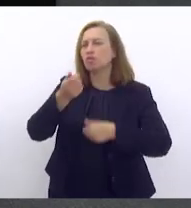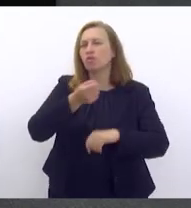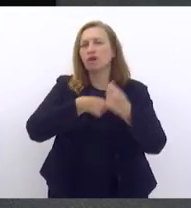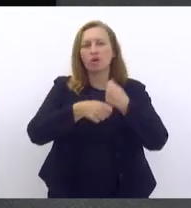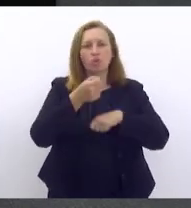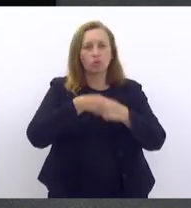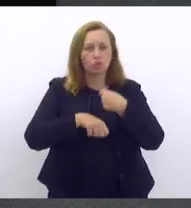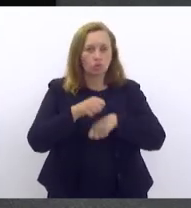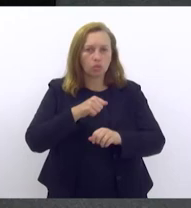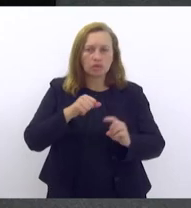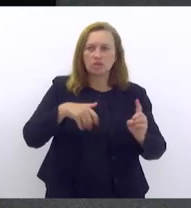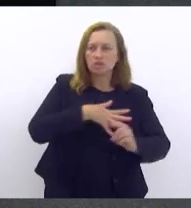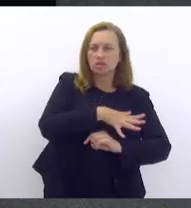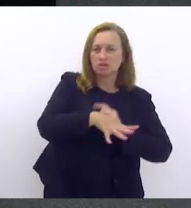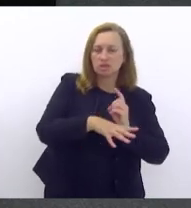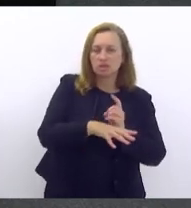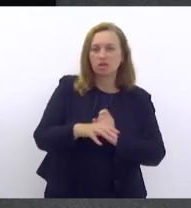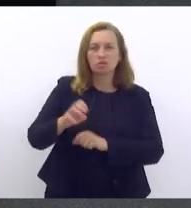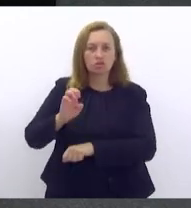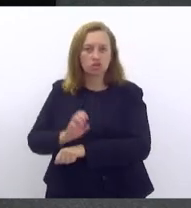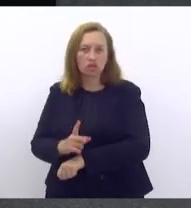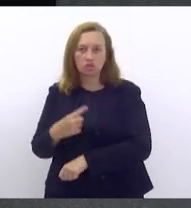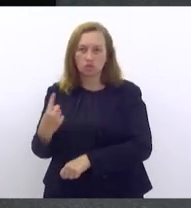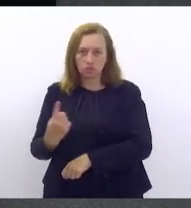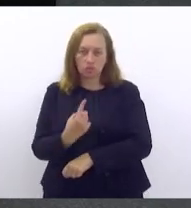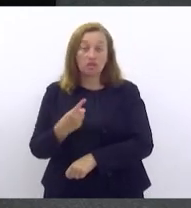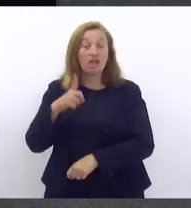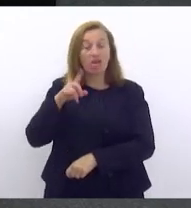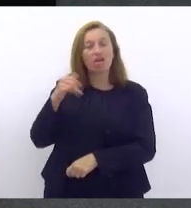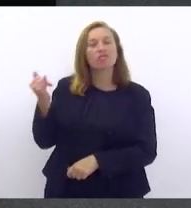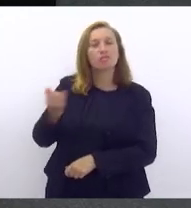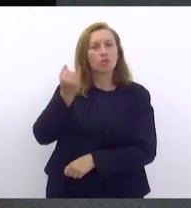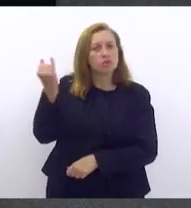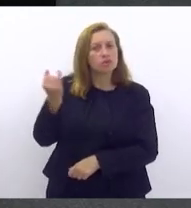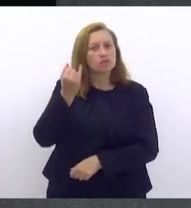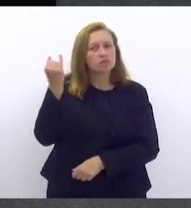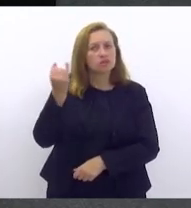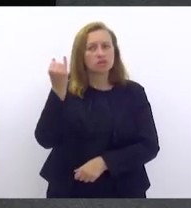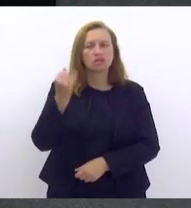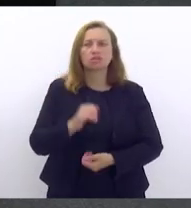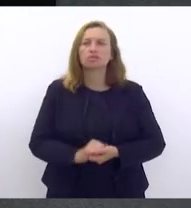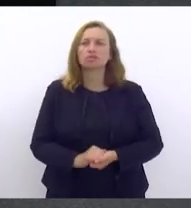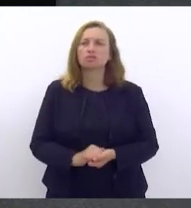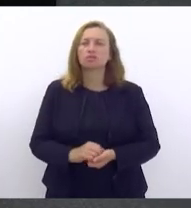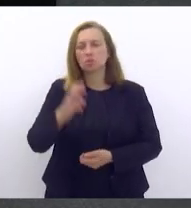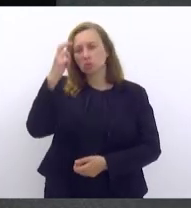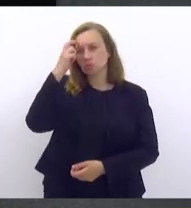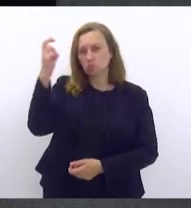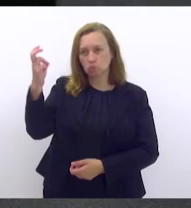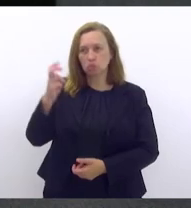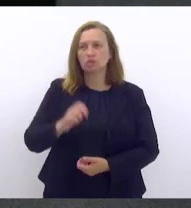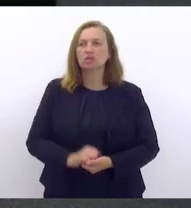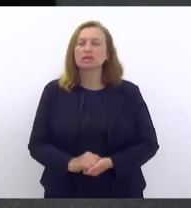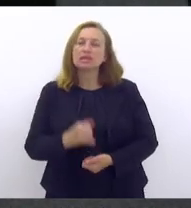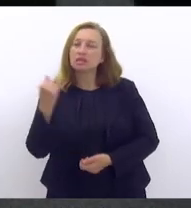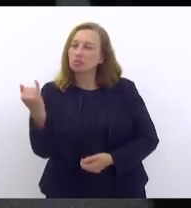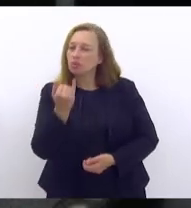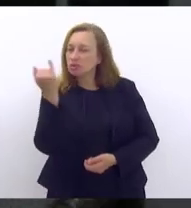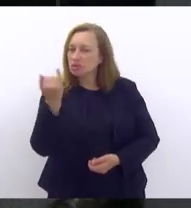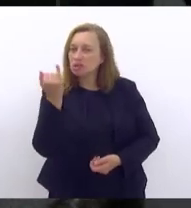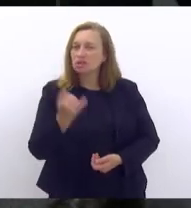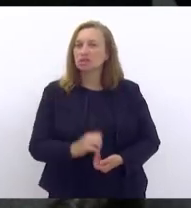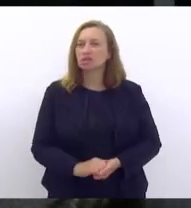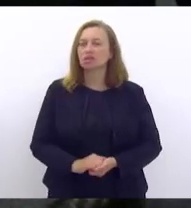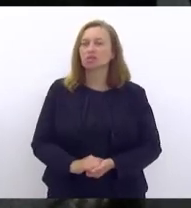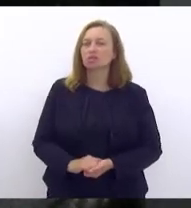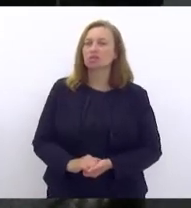econômico e social do nosso Estado, é importantíssimo para a nossa cultura, é importantíssimo